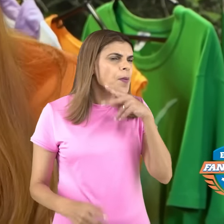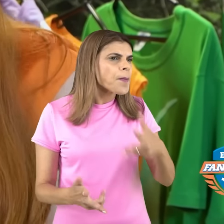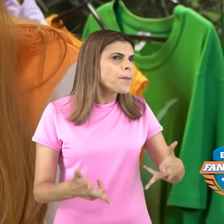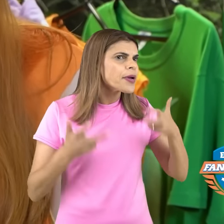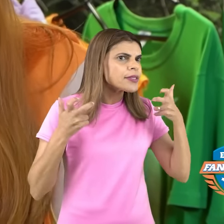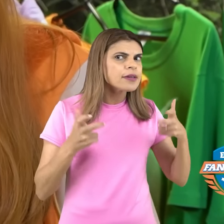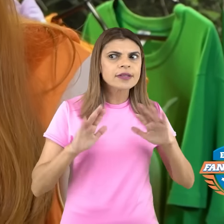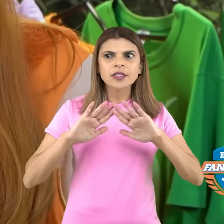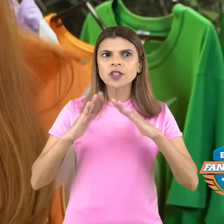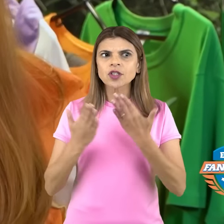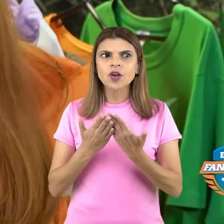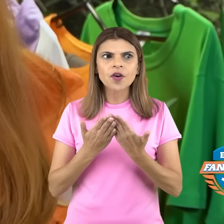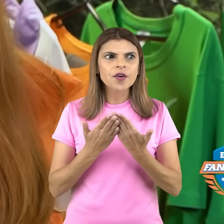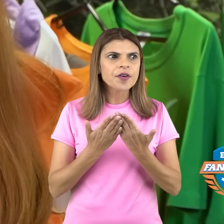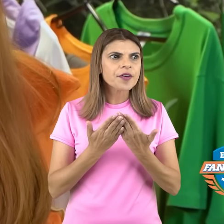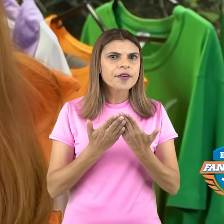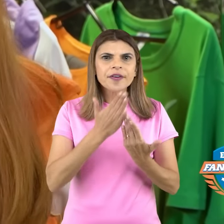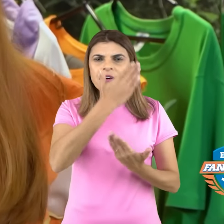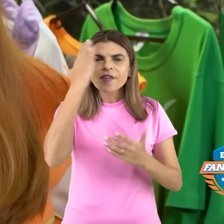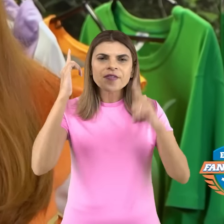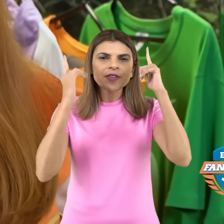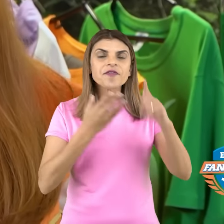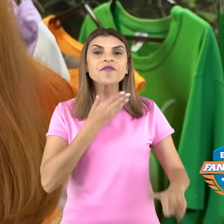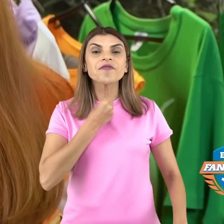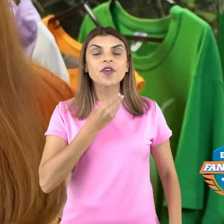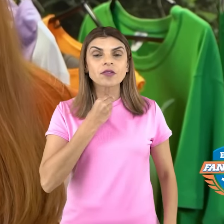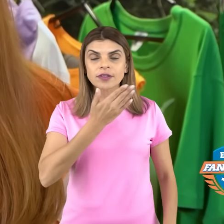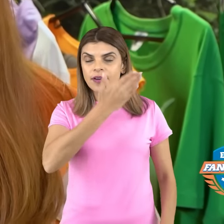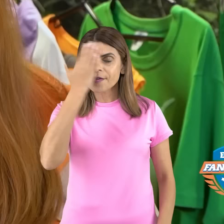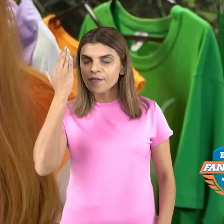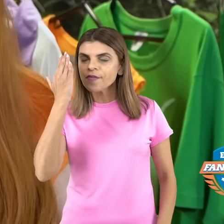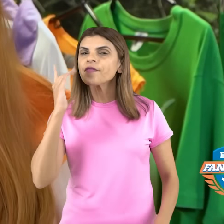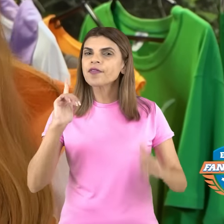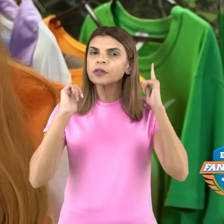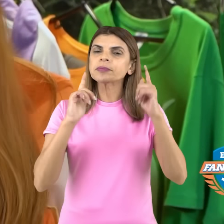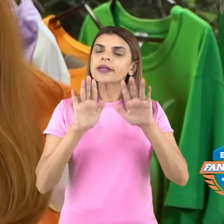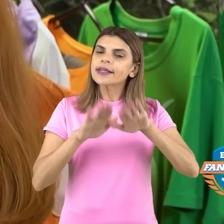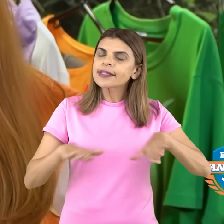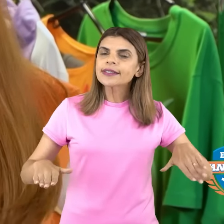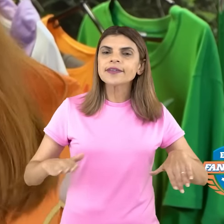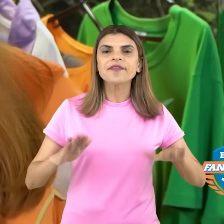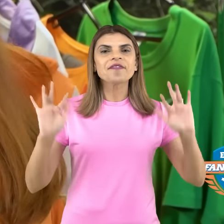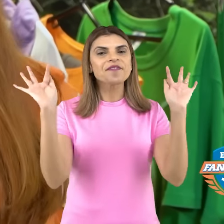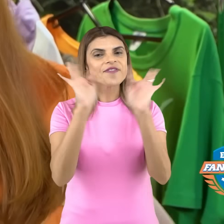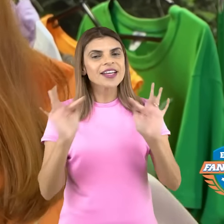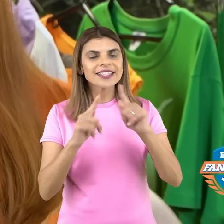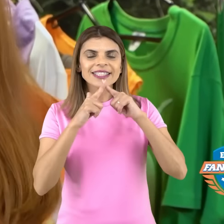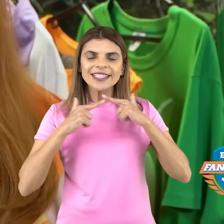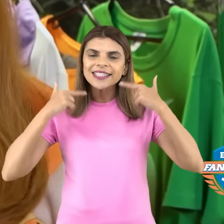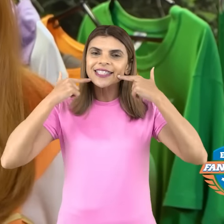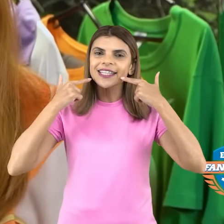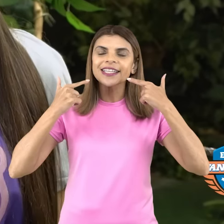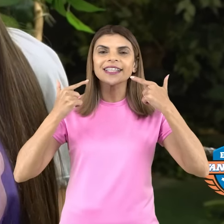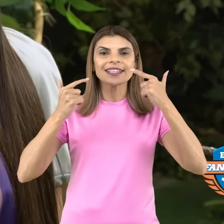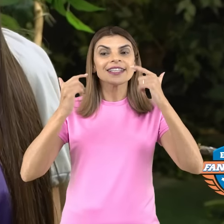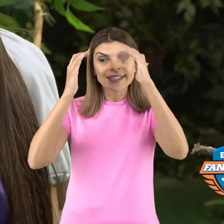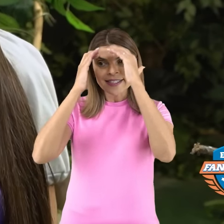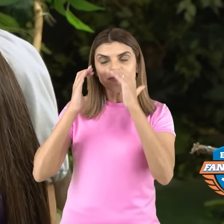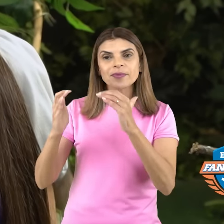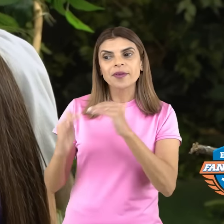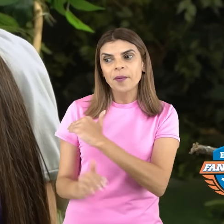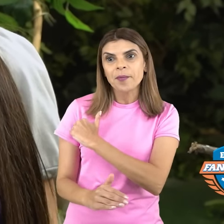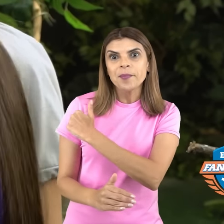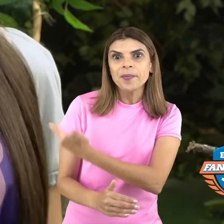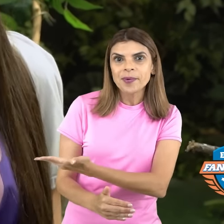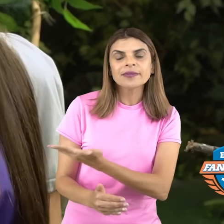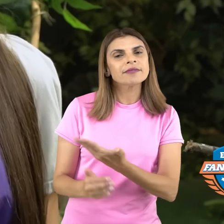percebendo? Essa escola de aventureiros é falsa. Para ser um aventureiro, basta ser uma criança feliz e educada. E respeitar o próximo.